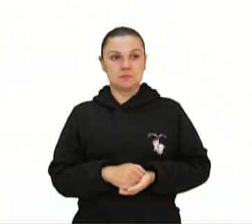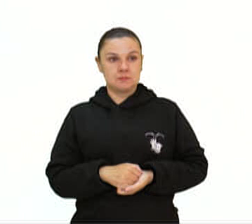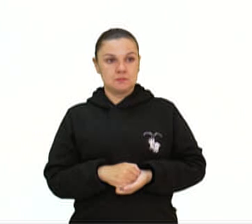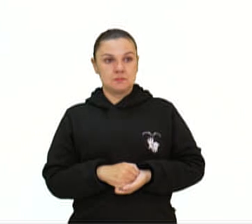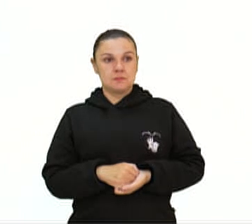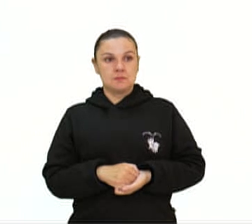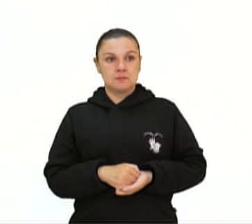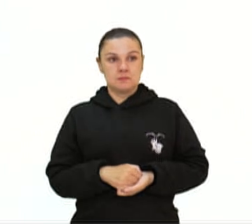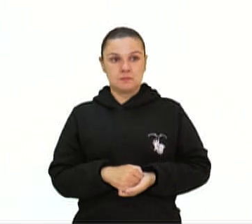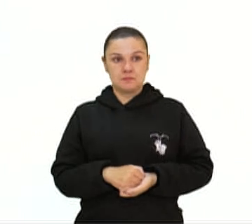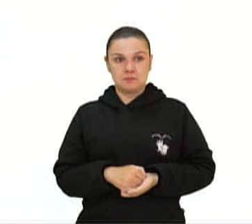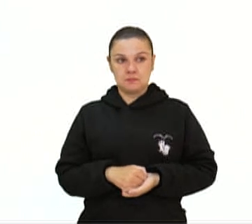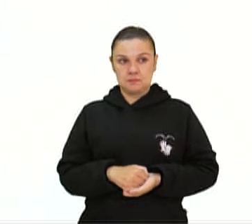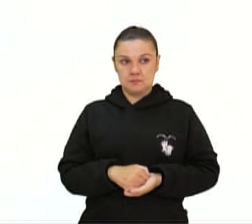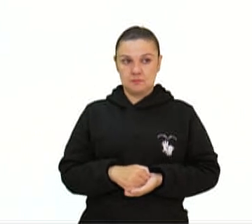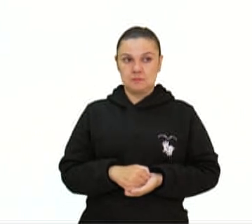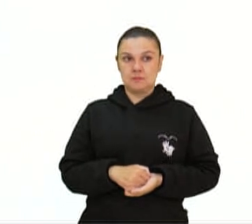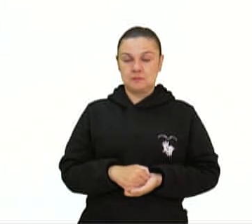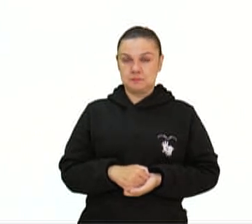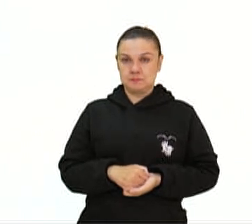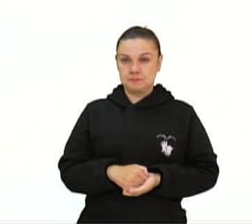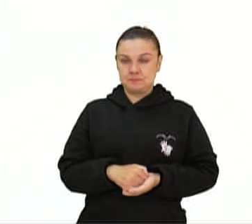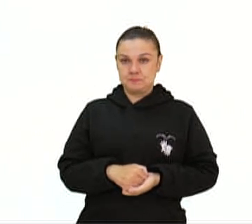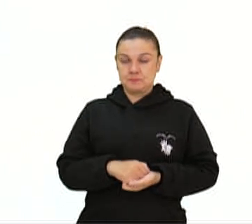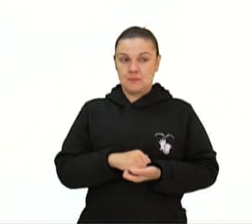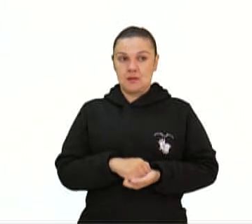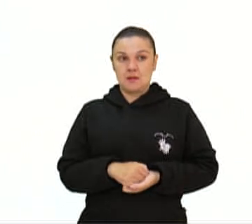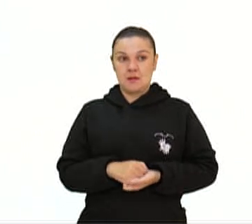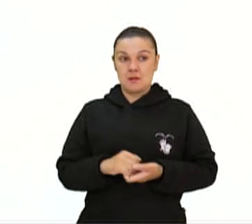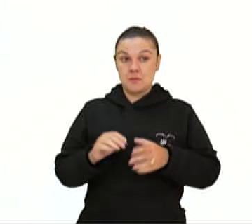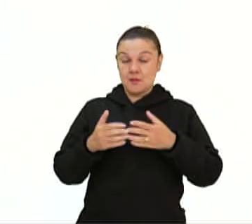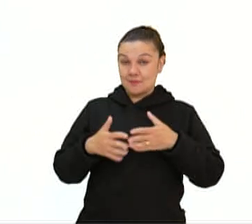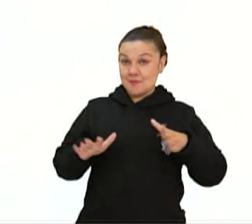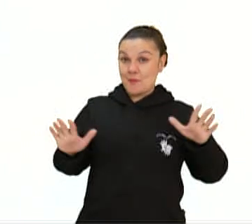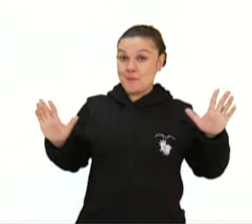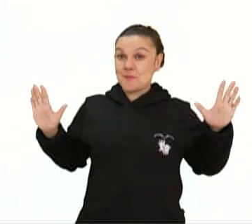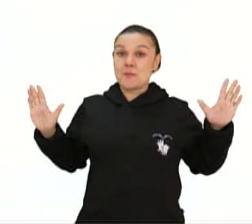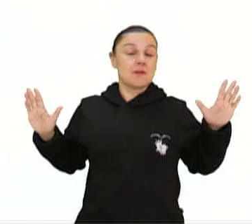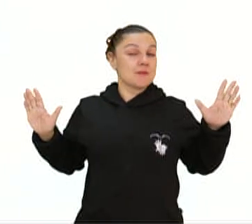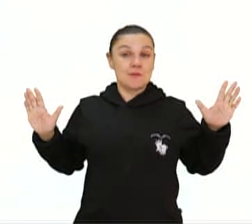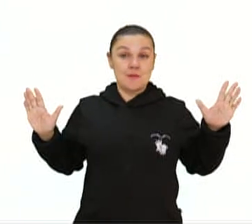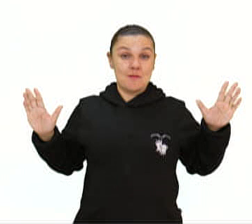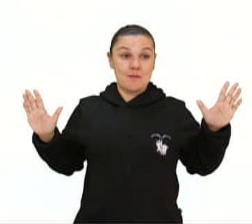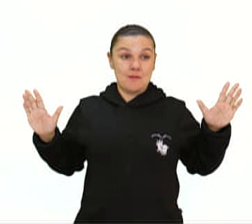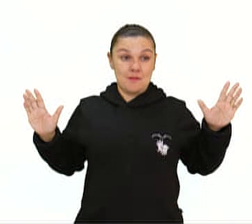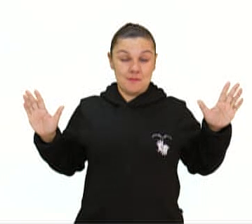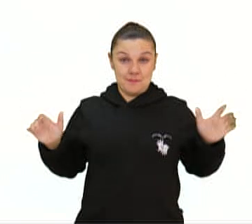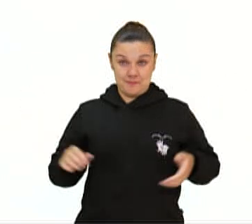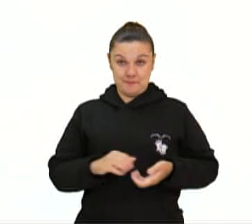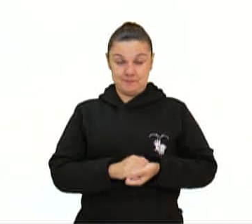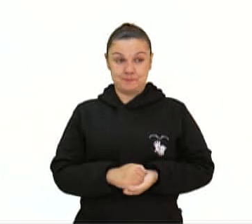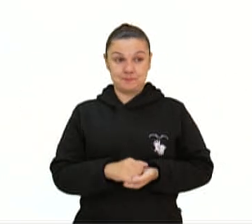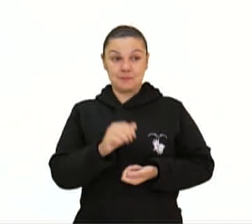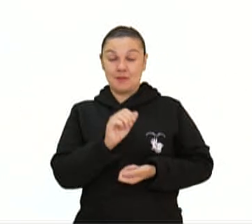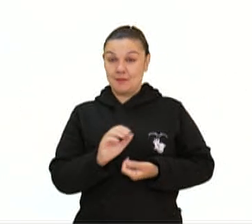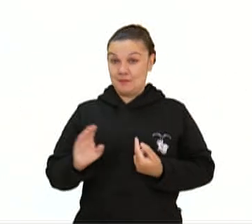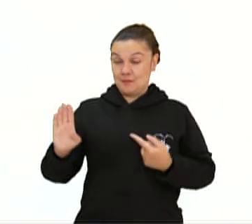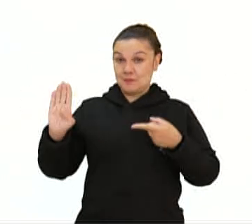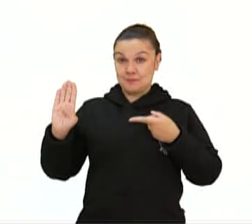abraçar-se. Alternativa A, peitorais e tríceps. E no movimento de abrirem-se os braços, dorsais e